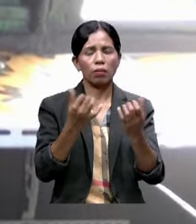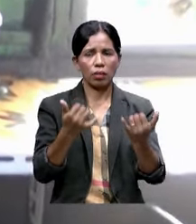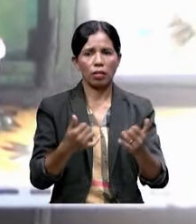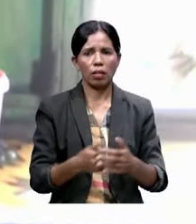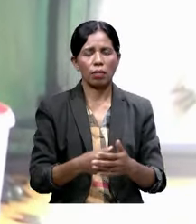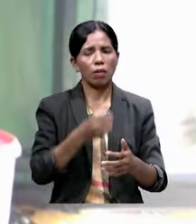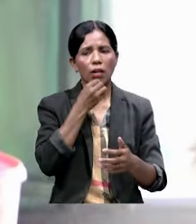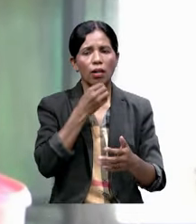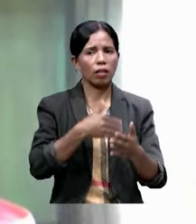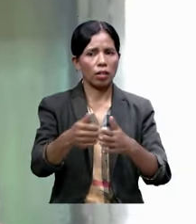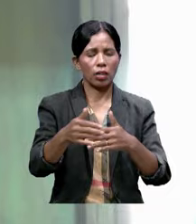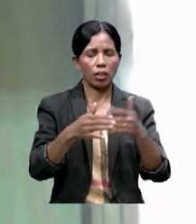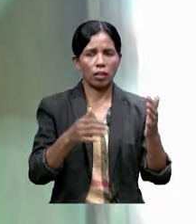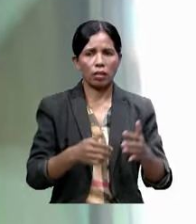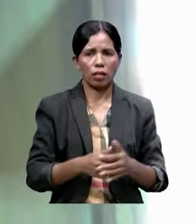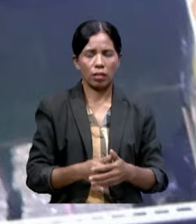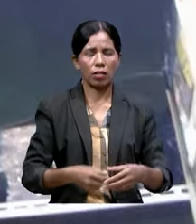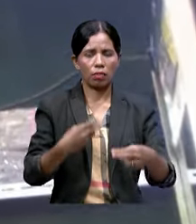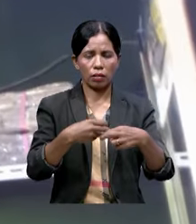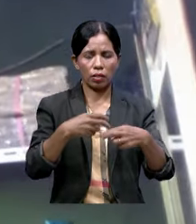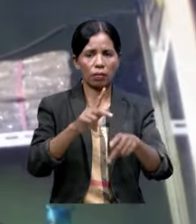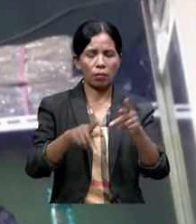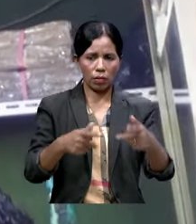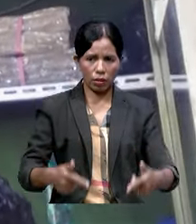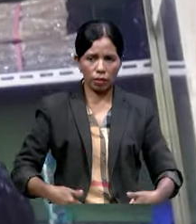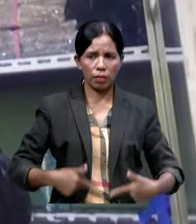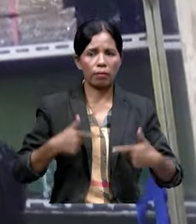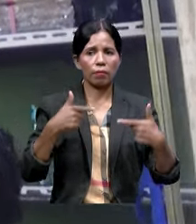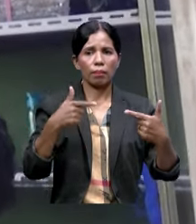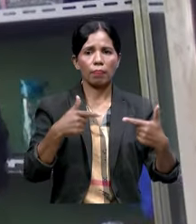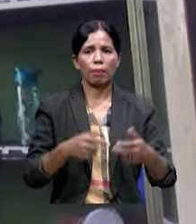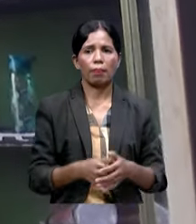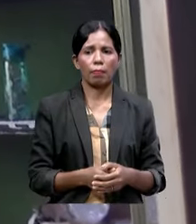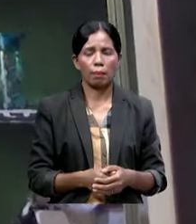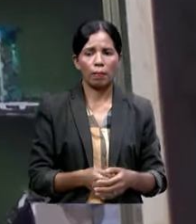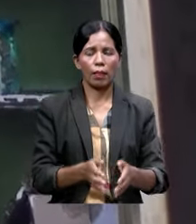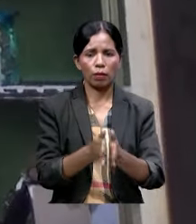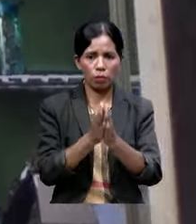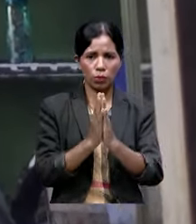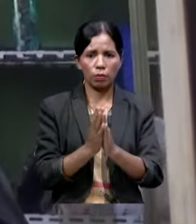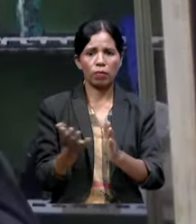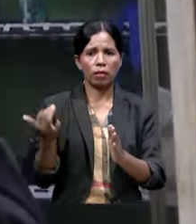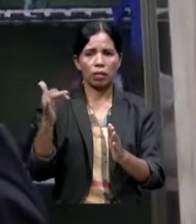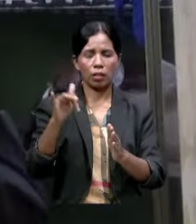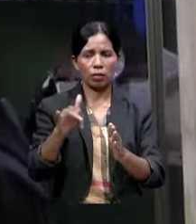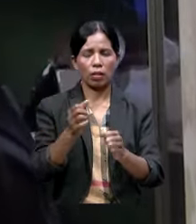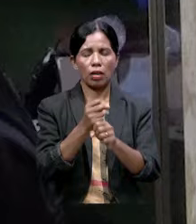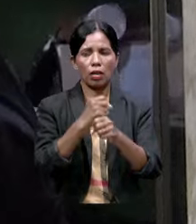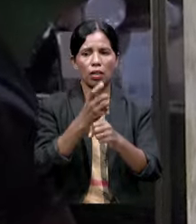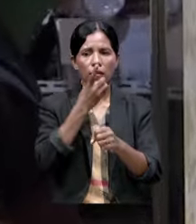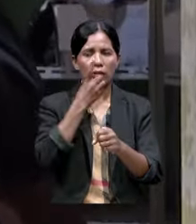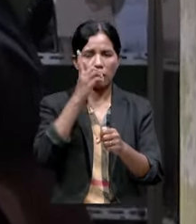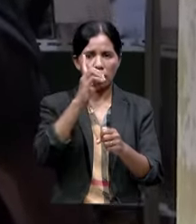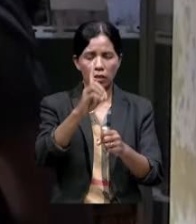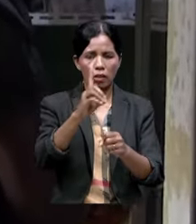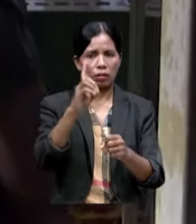konsumu de antau ida ne perhibi tong bai mane vida siu usum prasira atu halo deklarasi ida